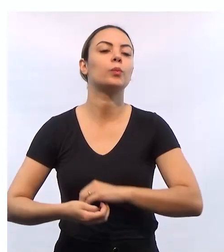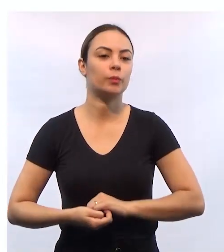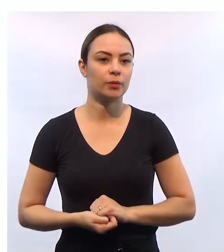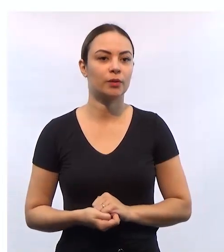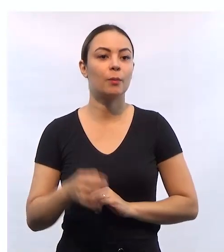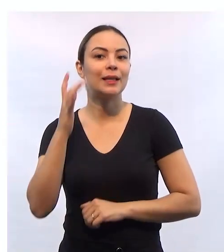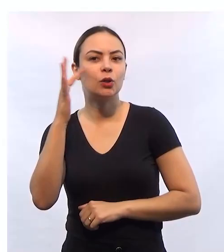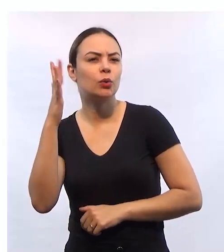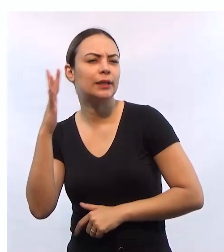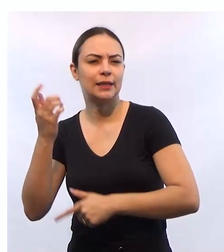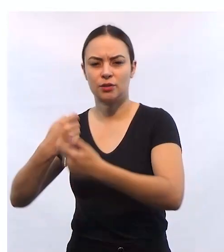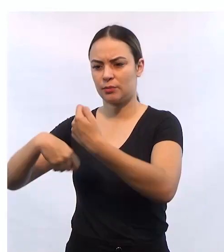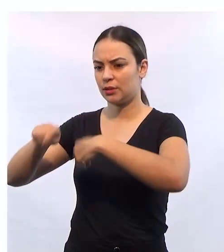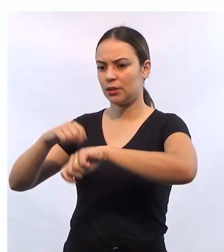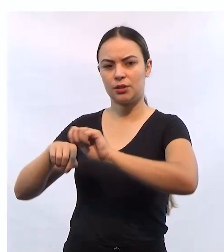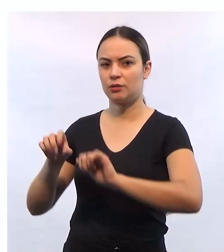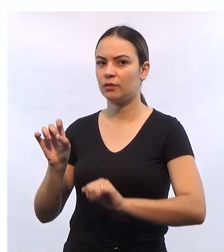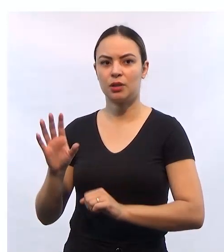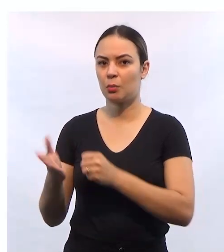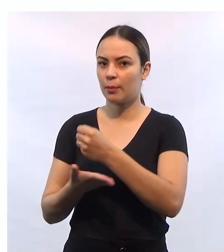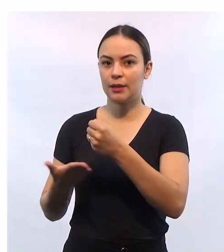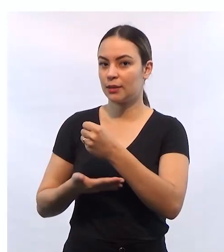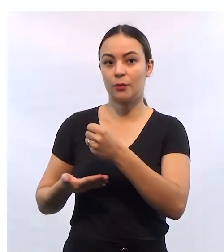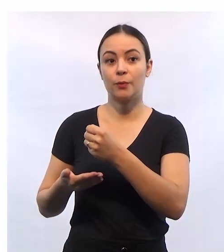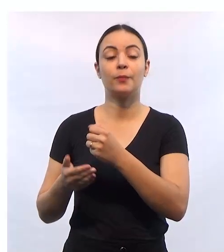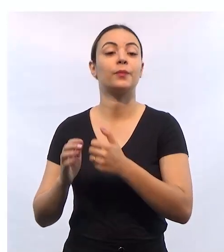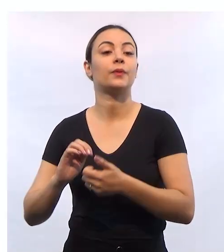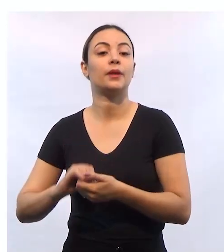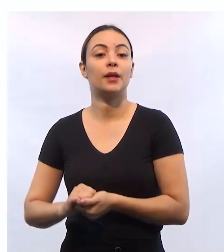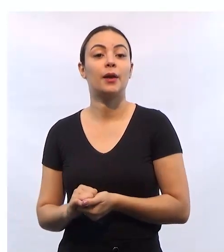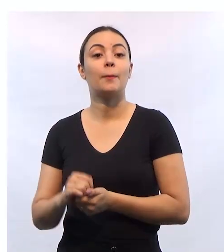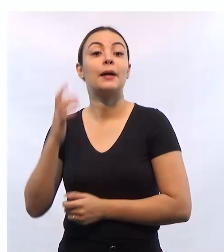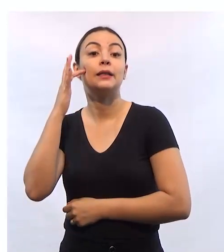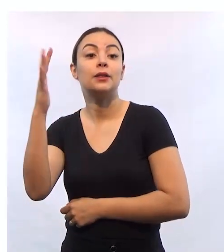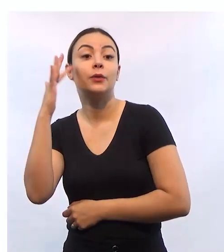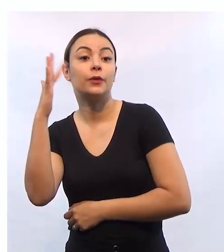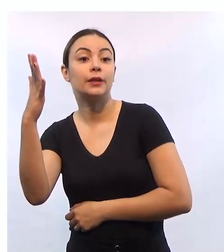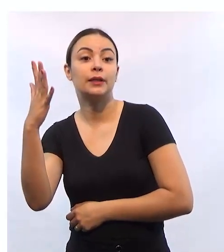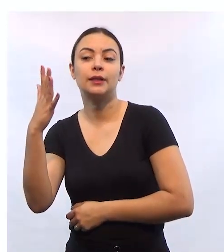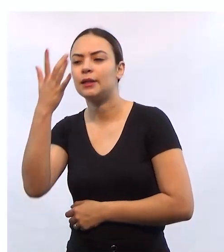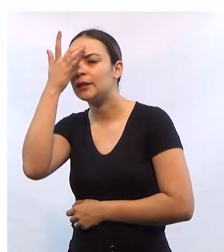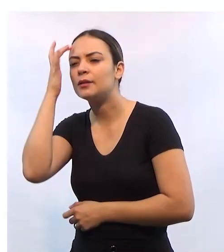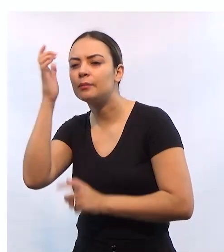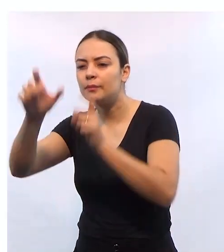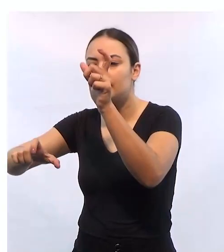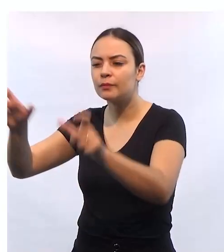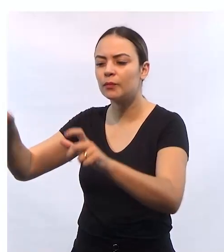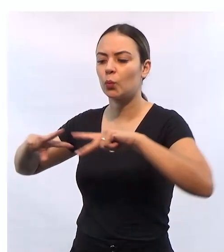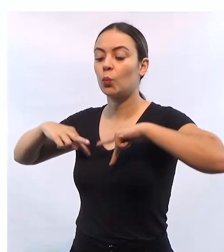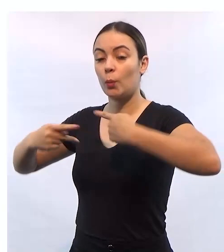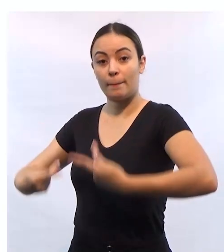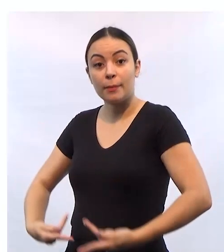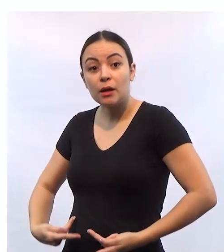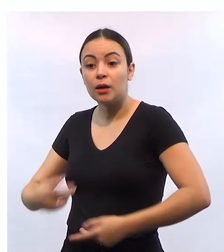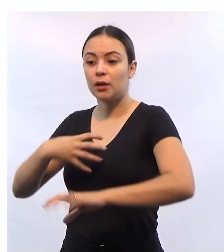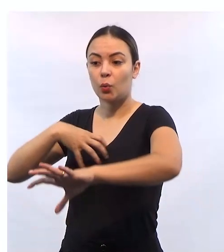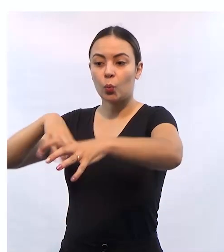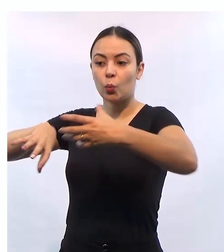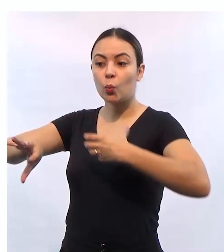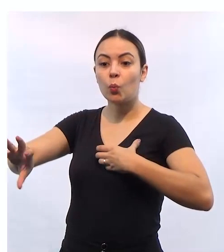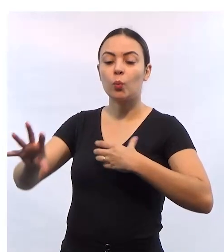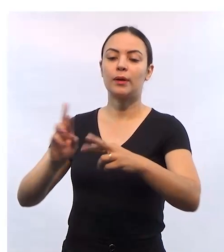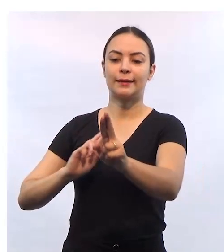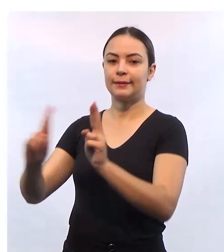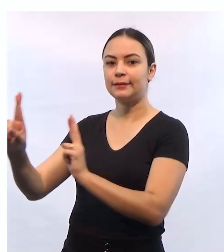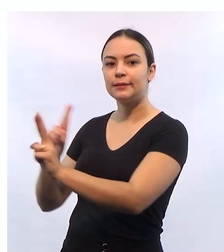um desdobramento prático e operacional da teoria comportamental em direção à abordagem